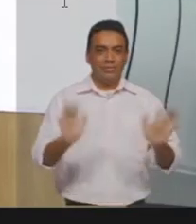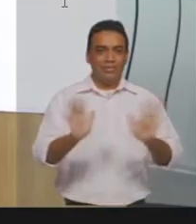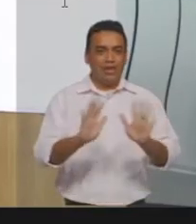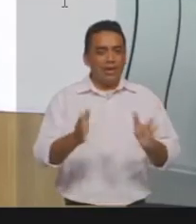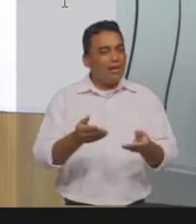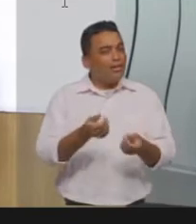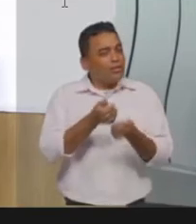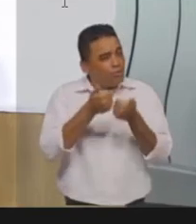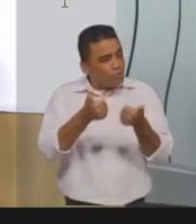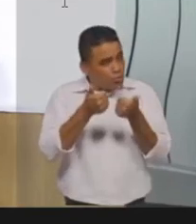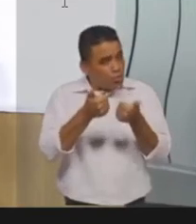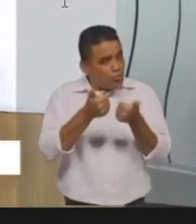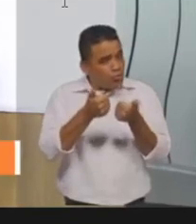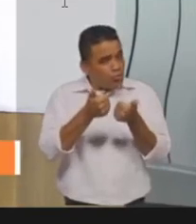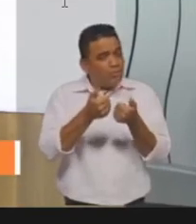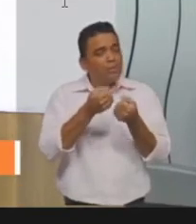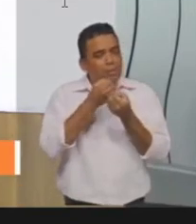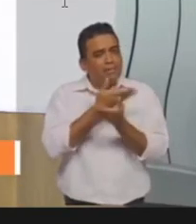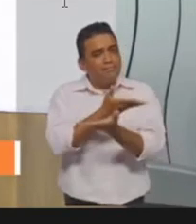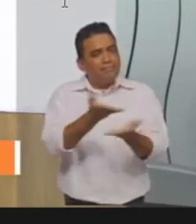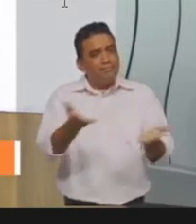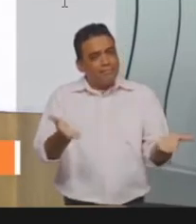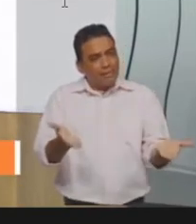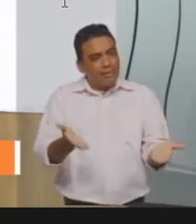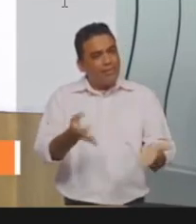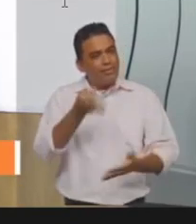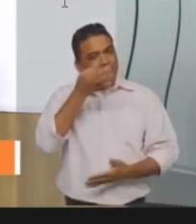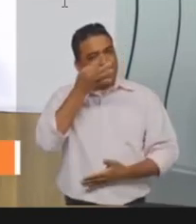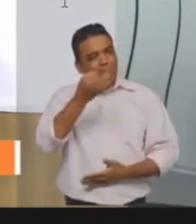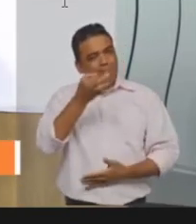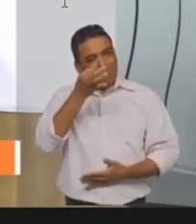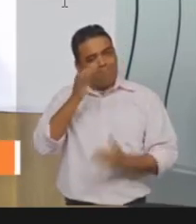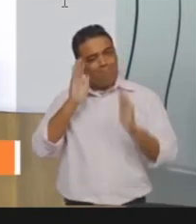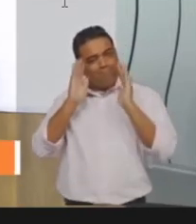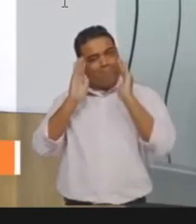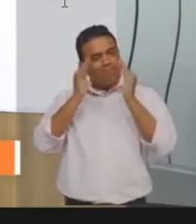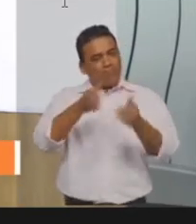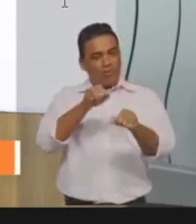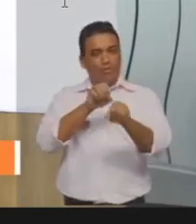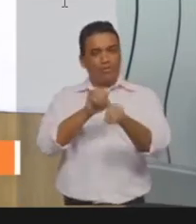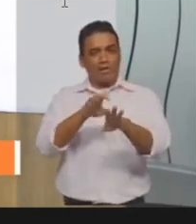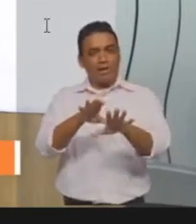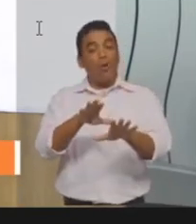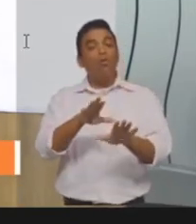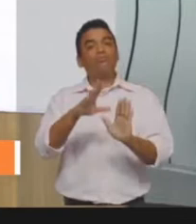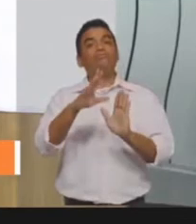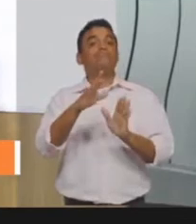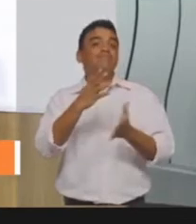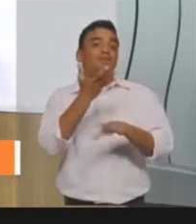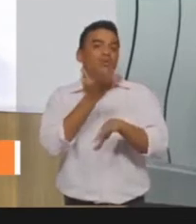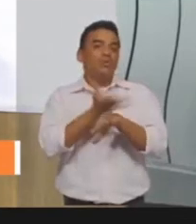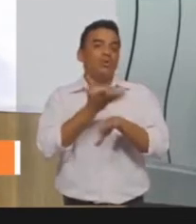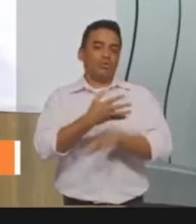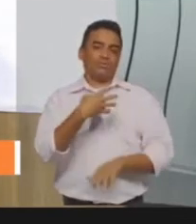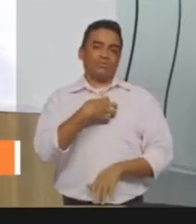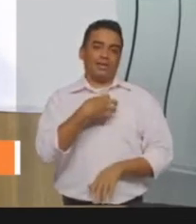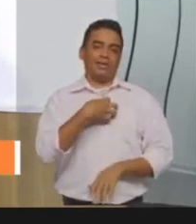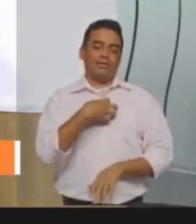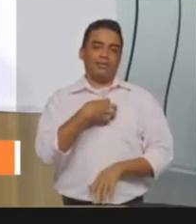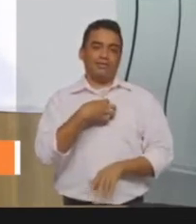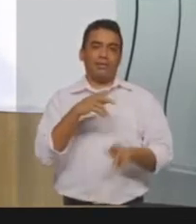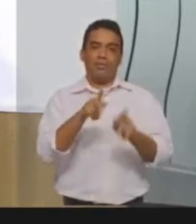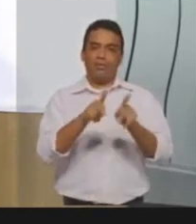Olá, como vai você? Seja bem-vindo a mais um Se Liga na Educação de Ciências. Eu sou Bruno Galvão, o seu